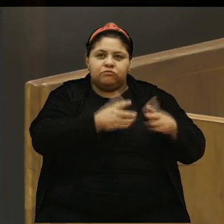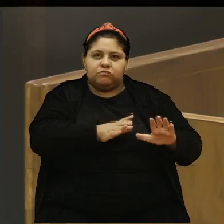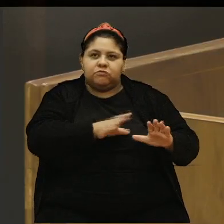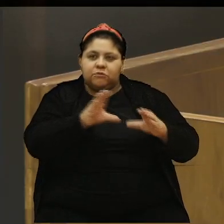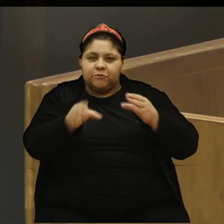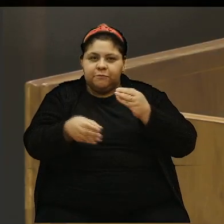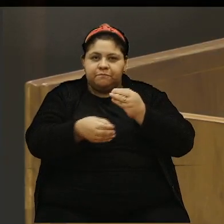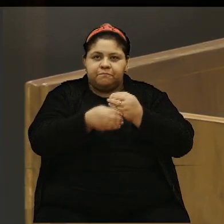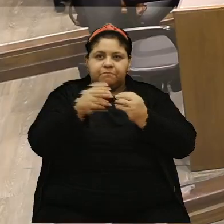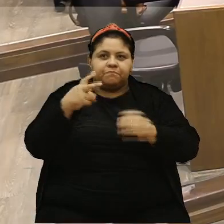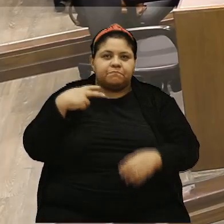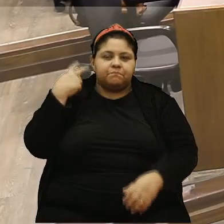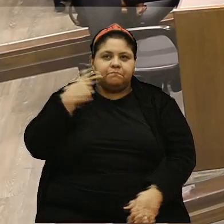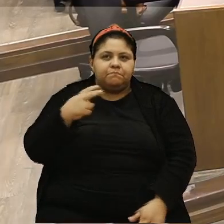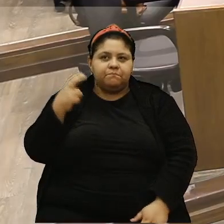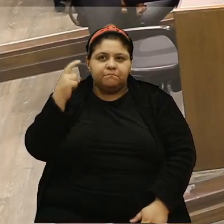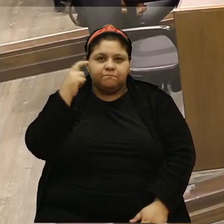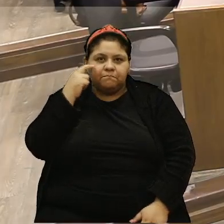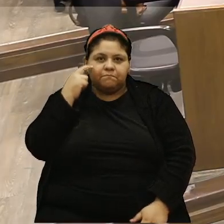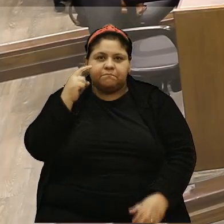Vereador Sandro, sua parte.